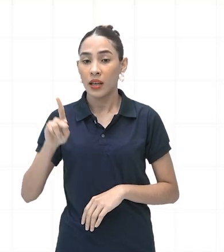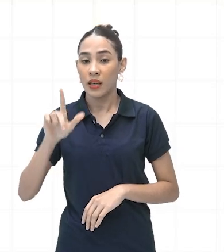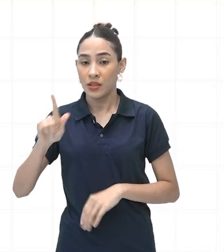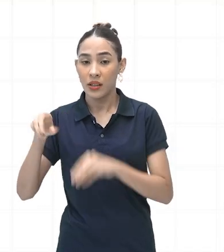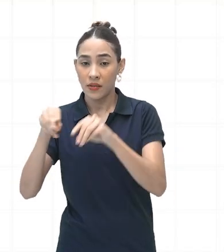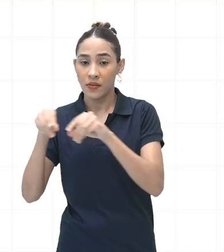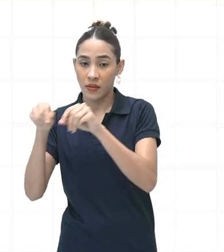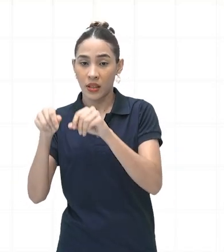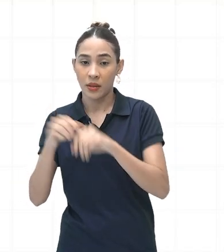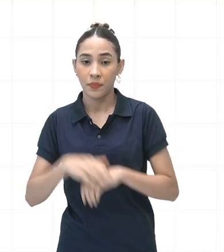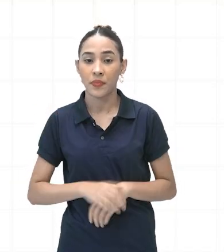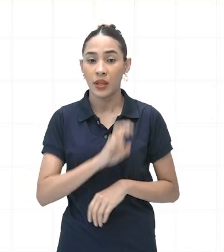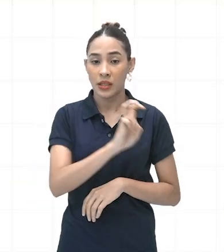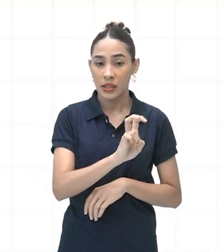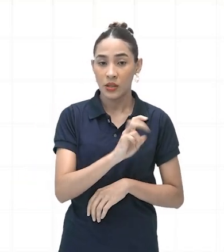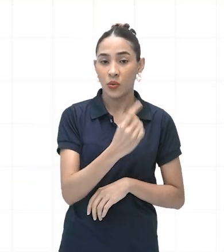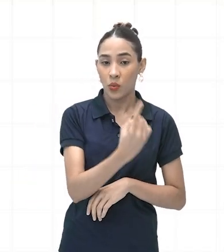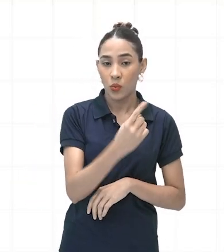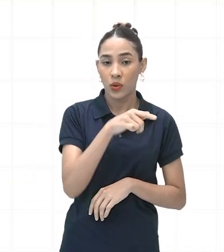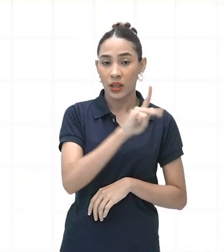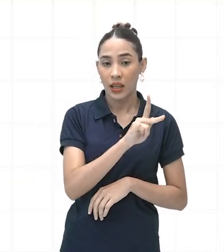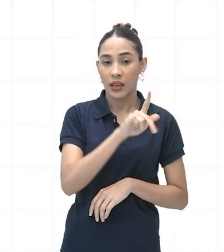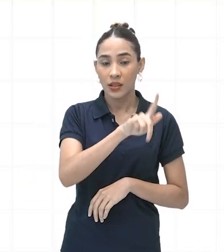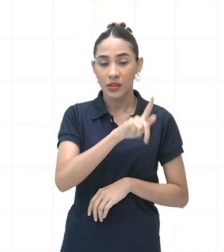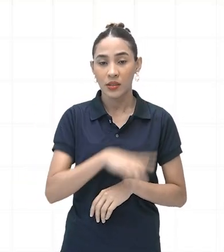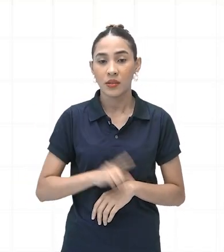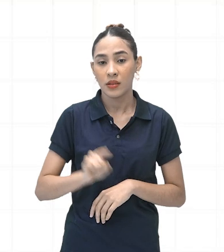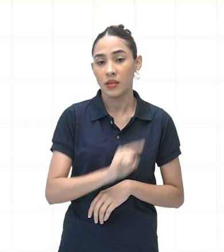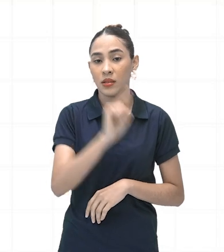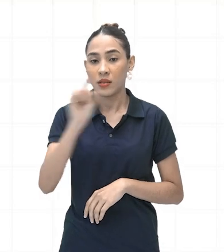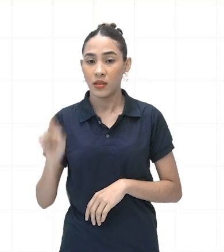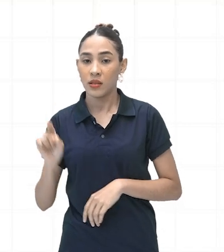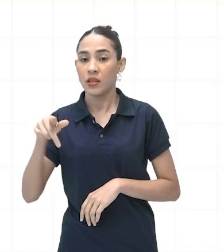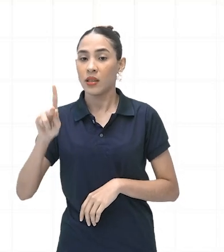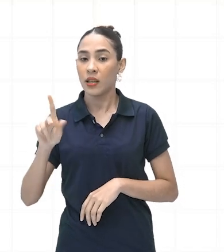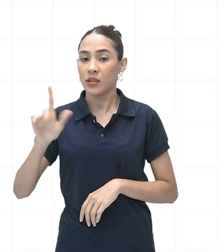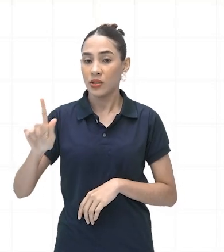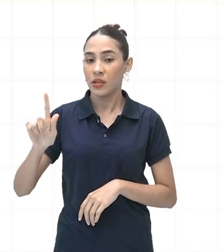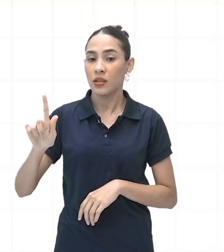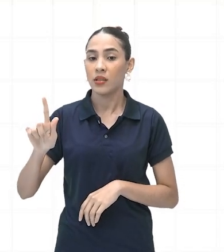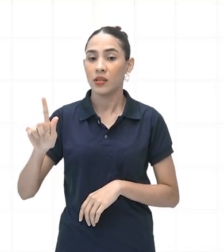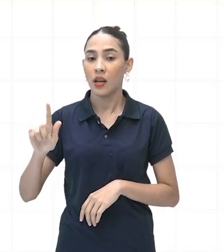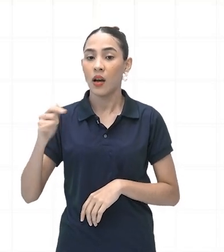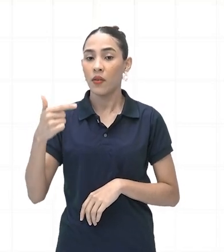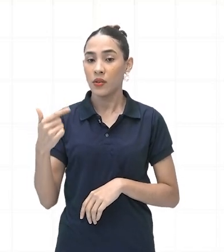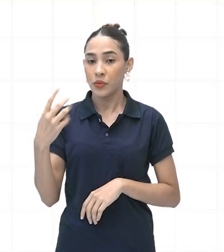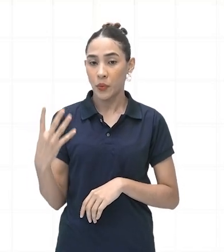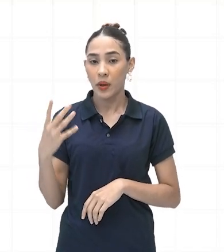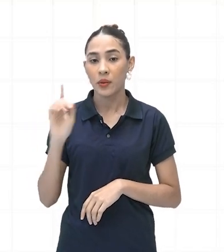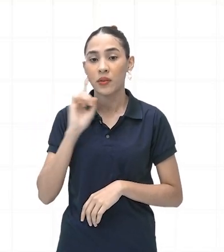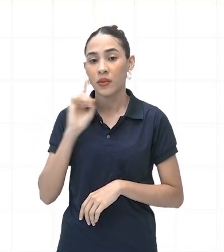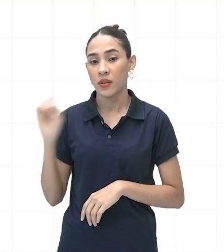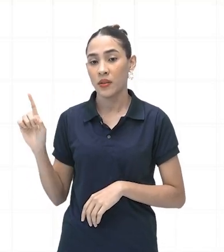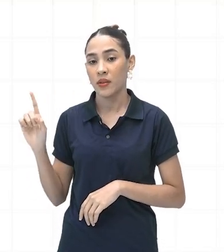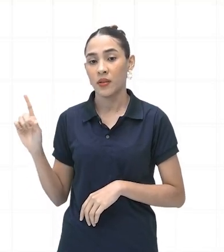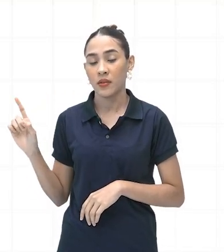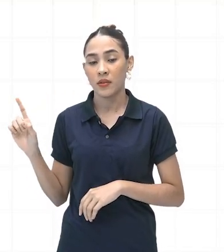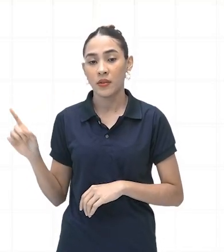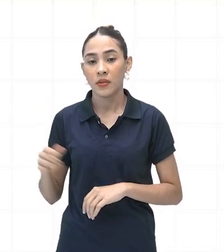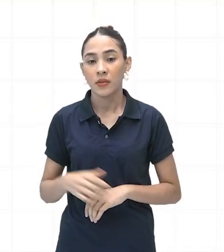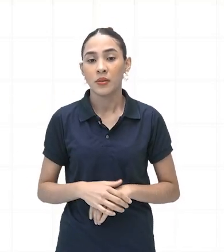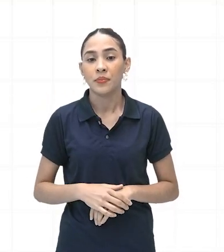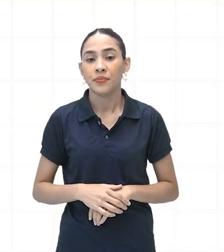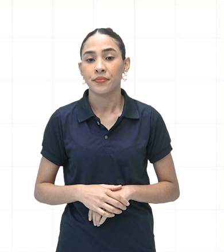bom? 51 kg de mandioca, eu vou gerar 24 kg de